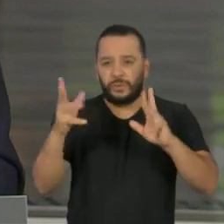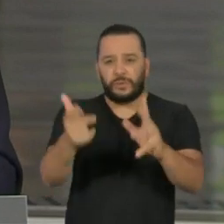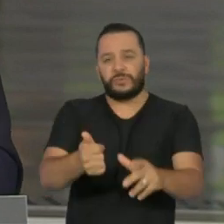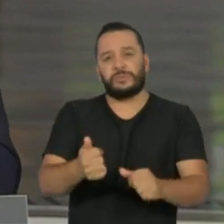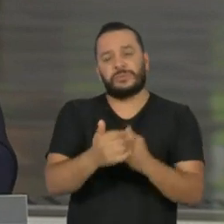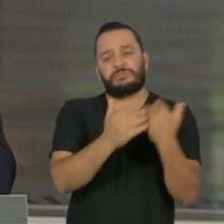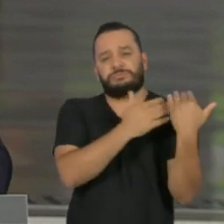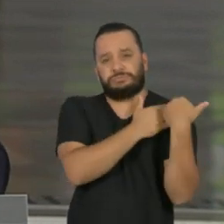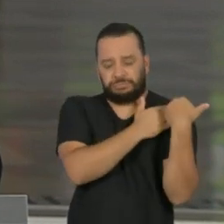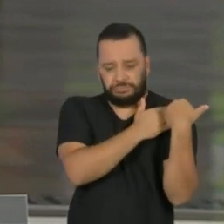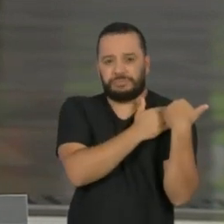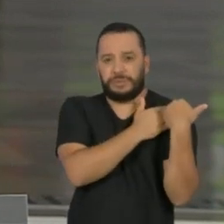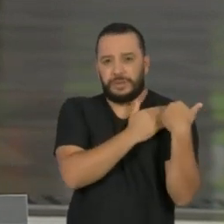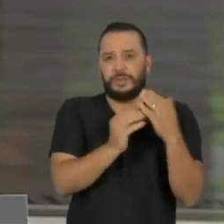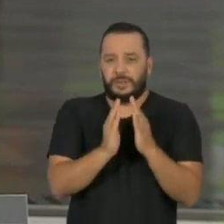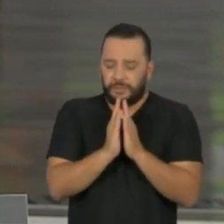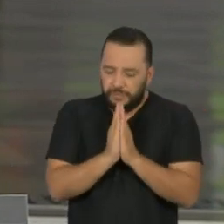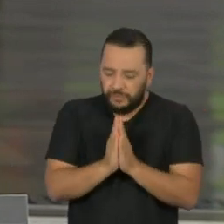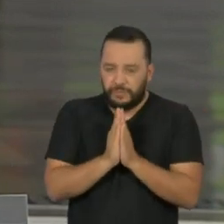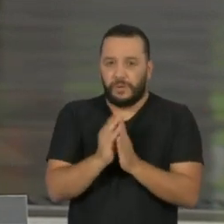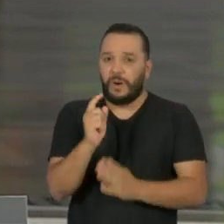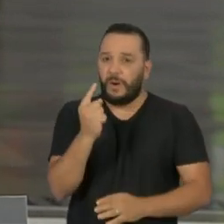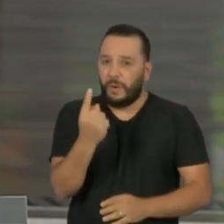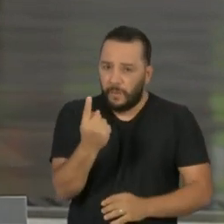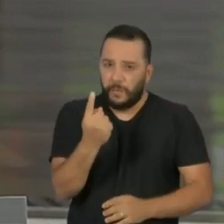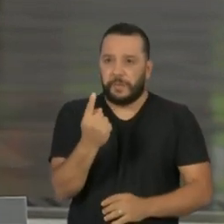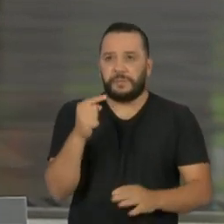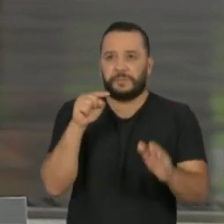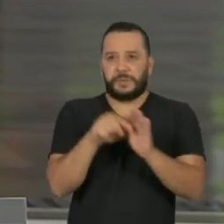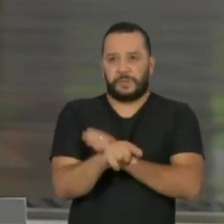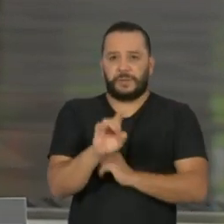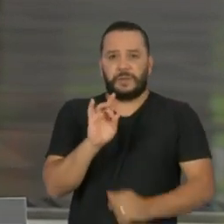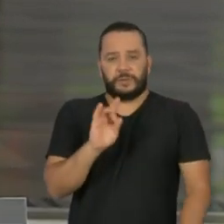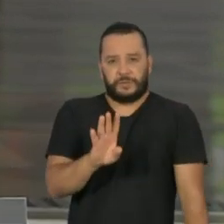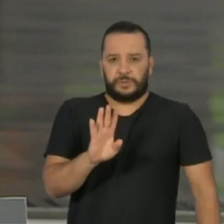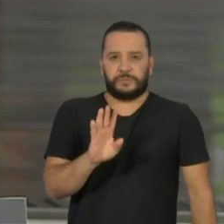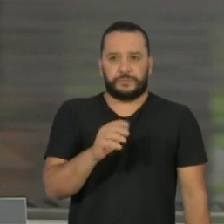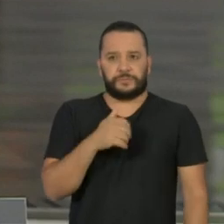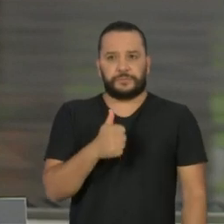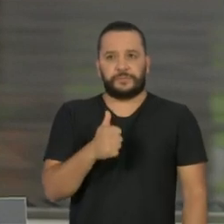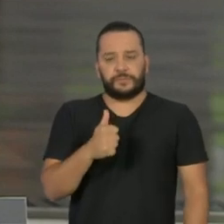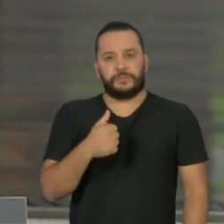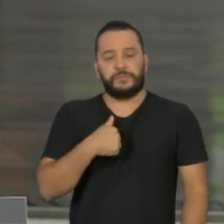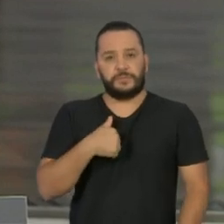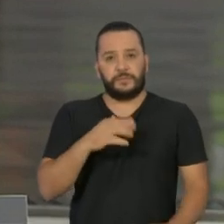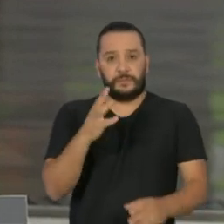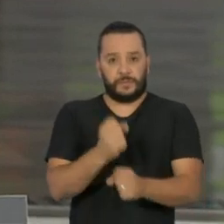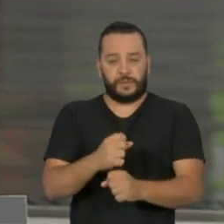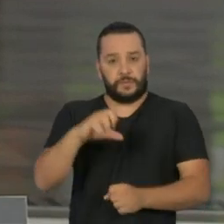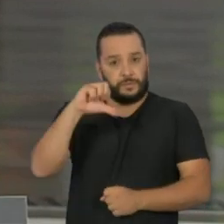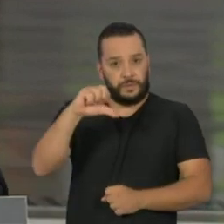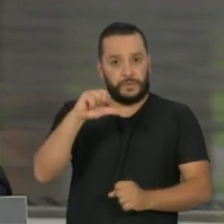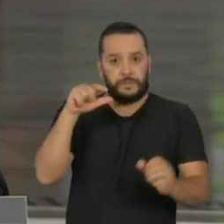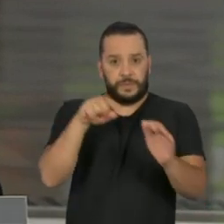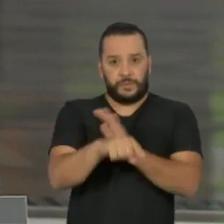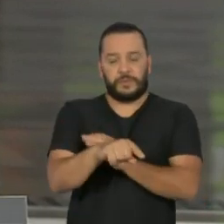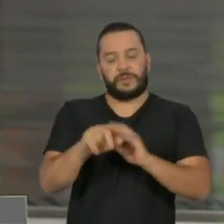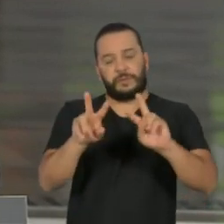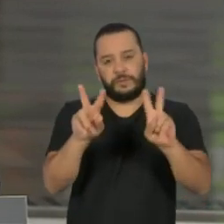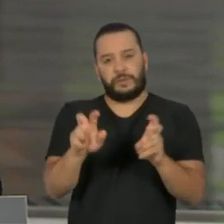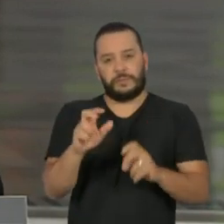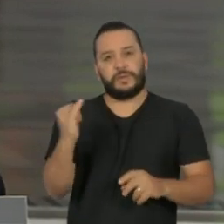representando primeiro o bom jornalismo e depois bons veículos de comunicação, ao longo de 9 perguntas, abrangerão todos os temas